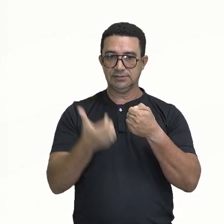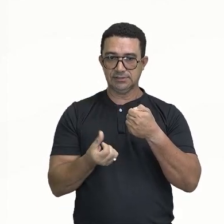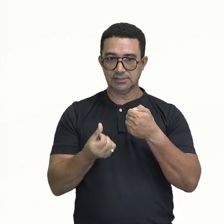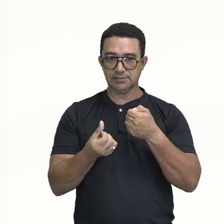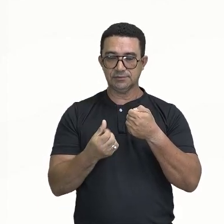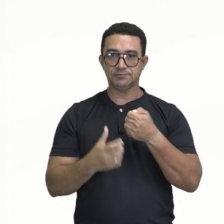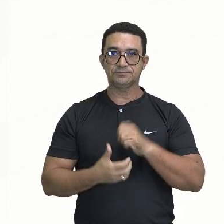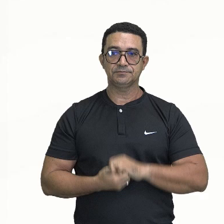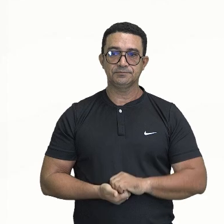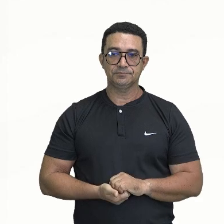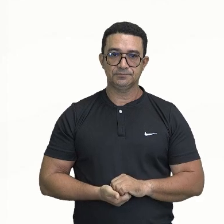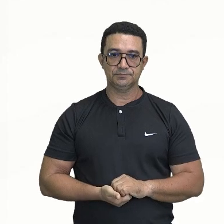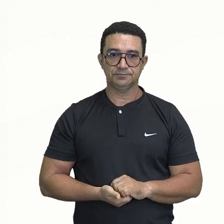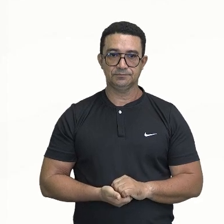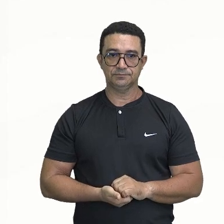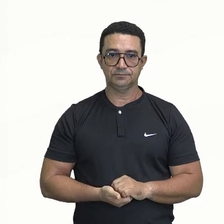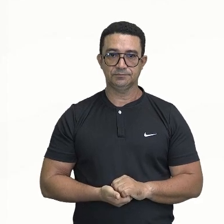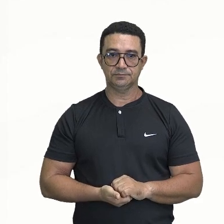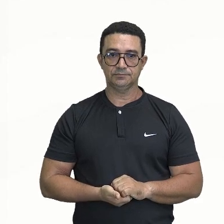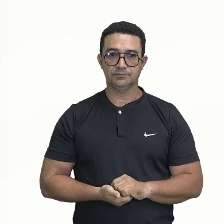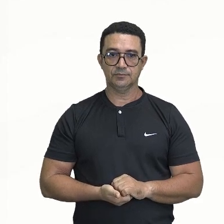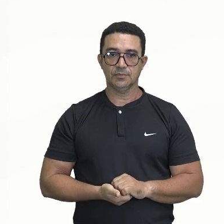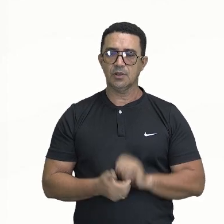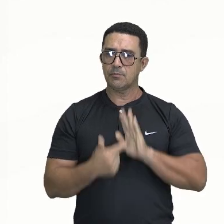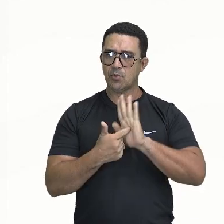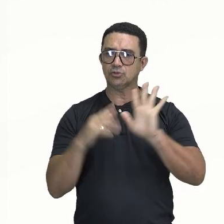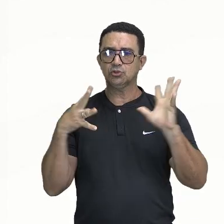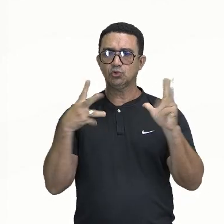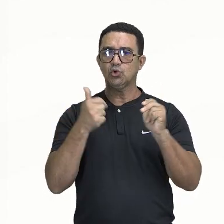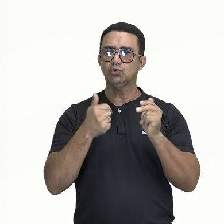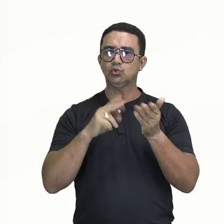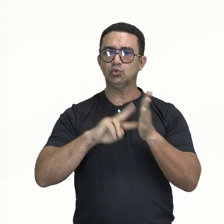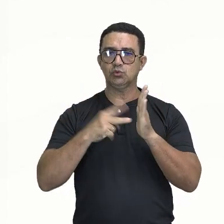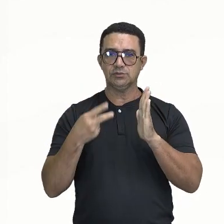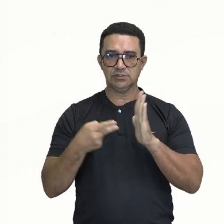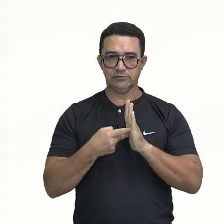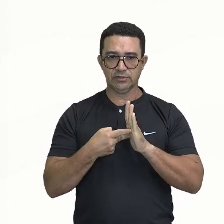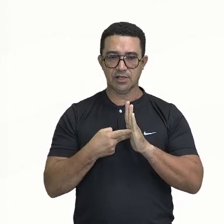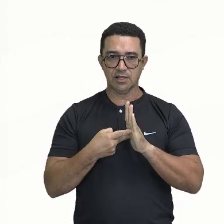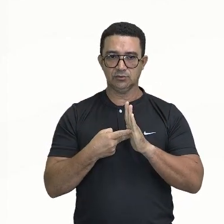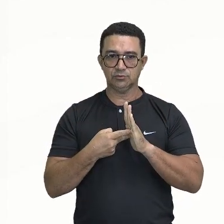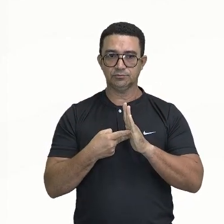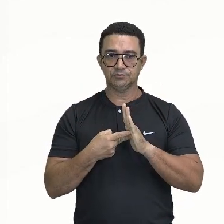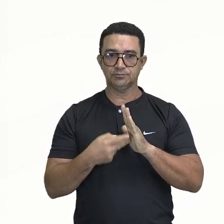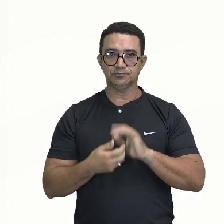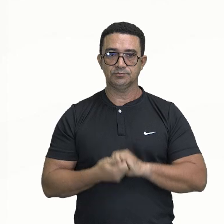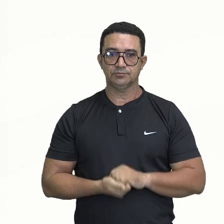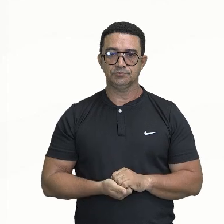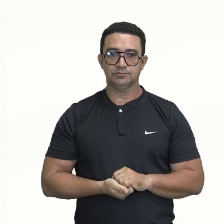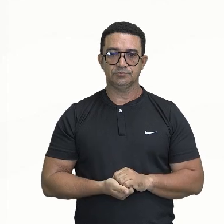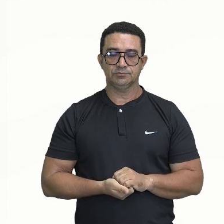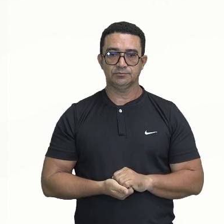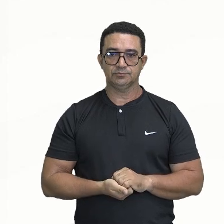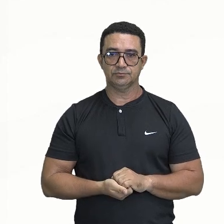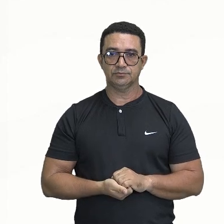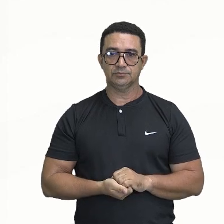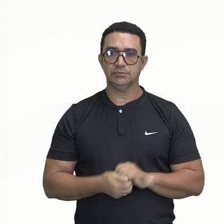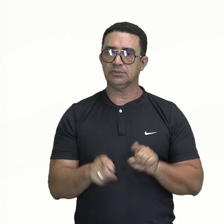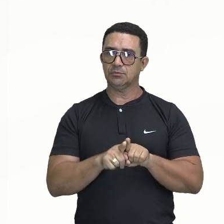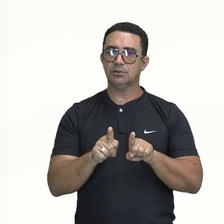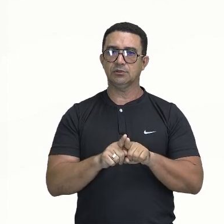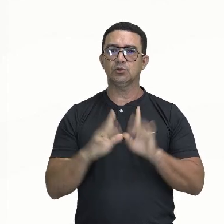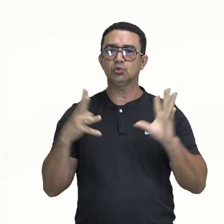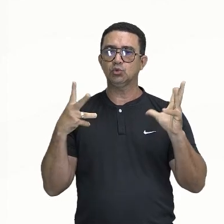para trazer todo o significado para reforçar e amparar que